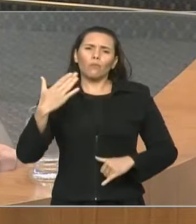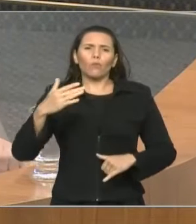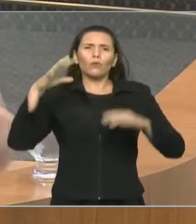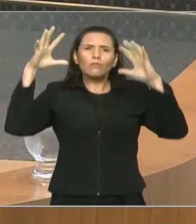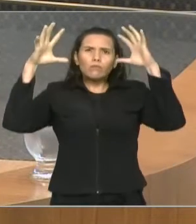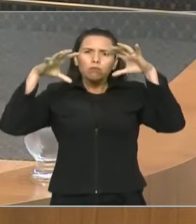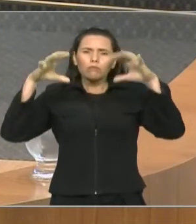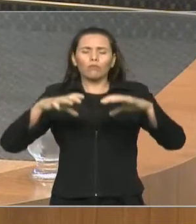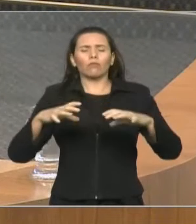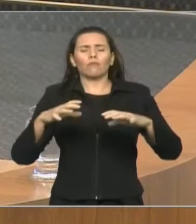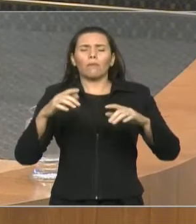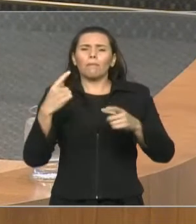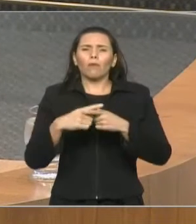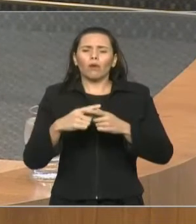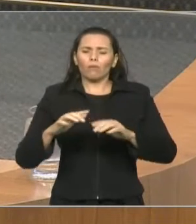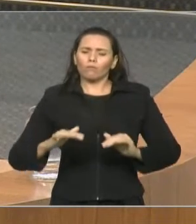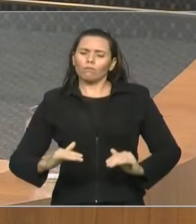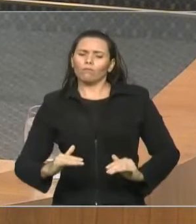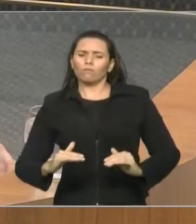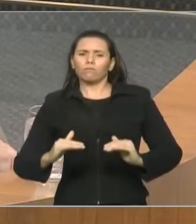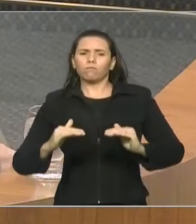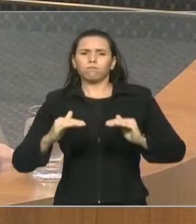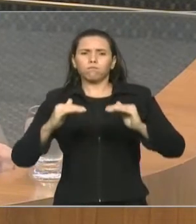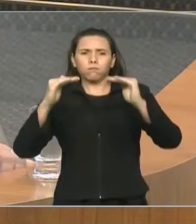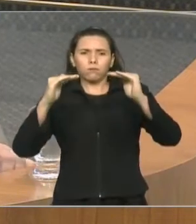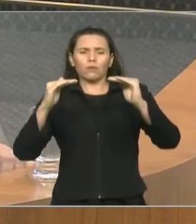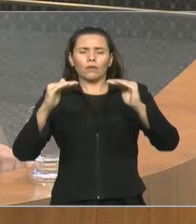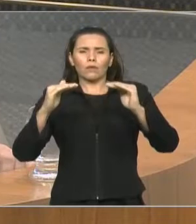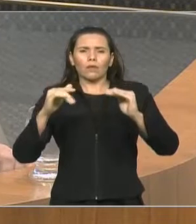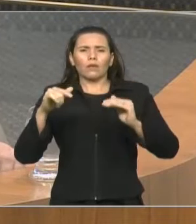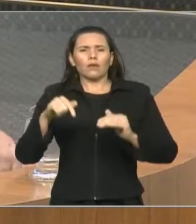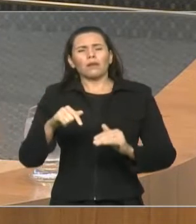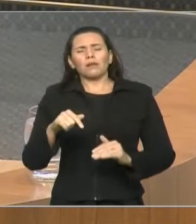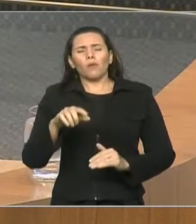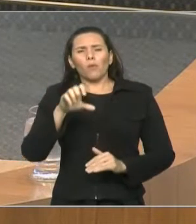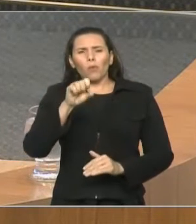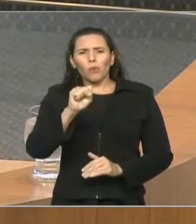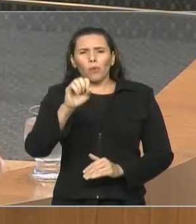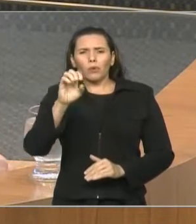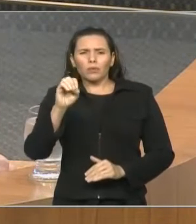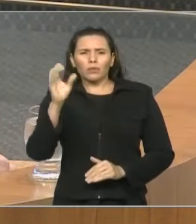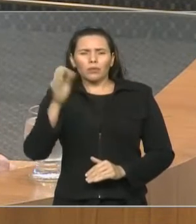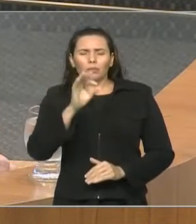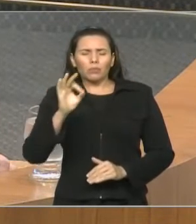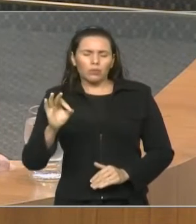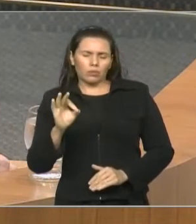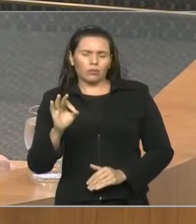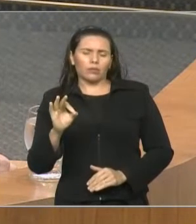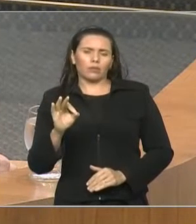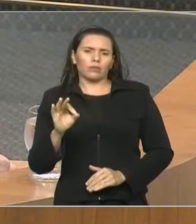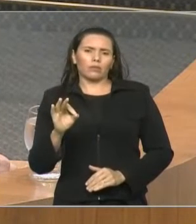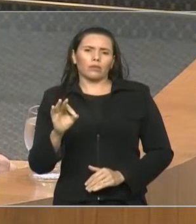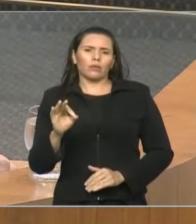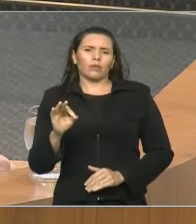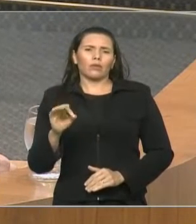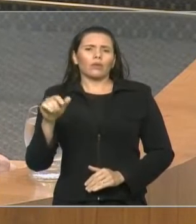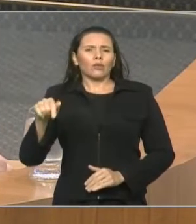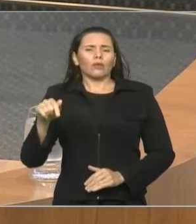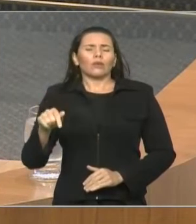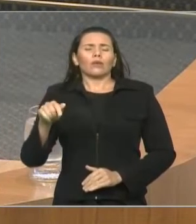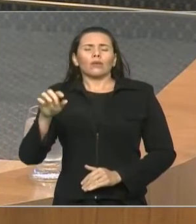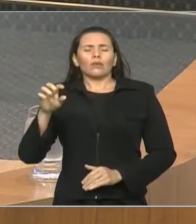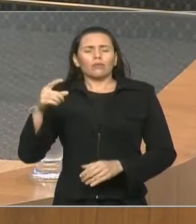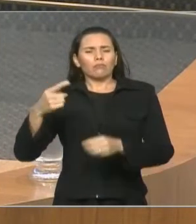que, quando as enchentes chegam no seu ápice, chega a alagar 80% da cidade de Trizidela do Vale e 40% da cidade de Pedreiras.